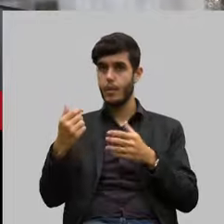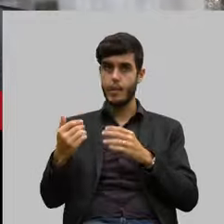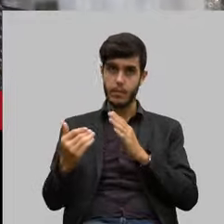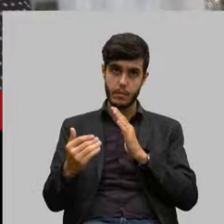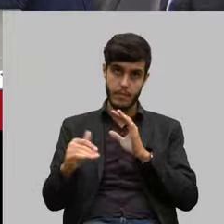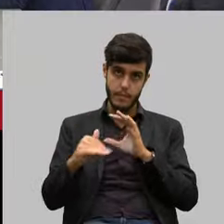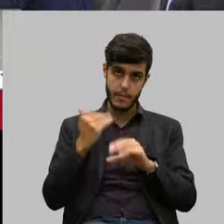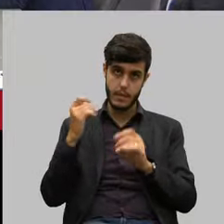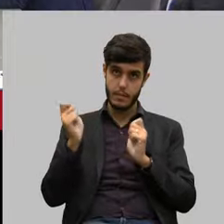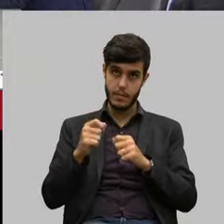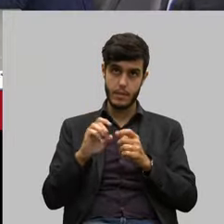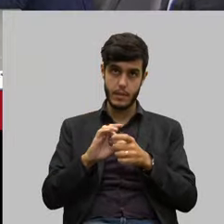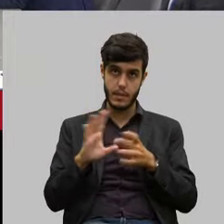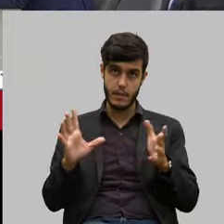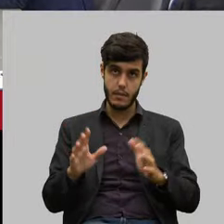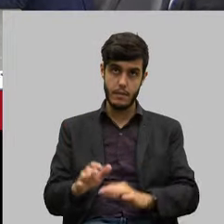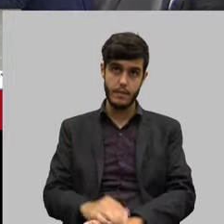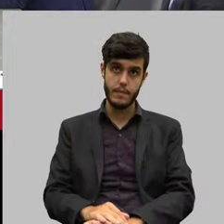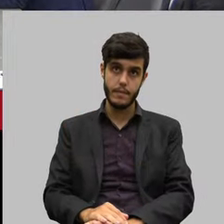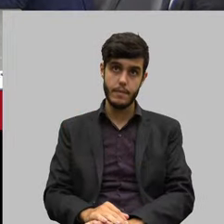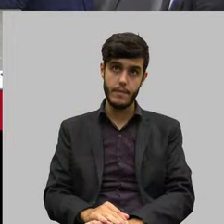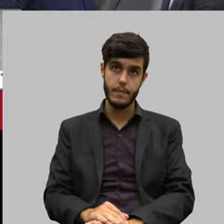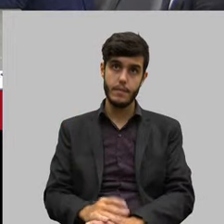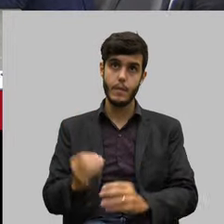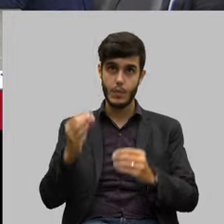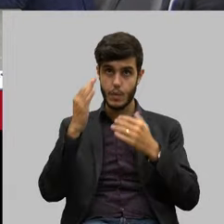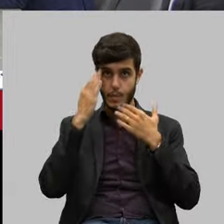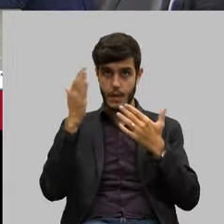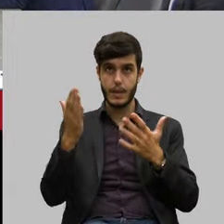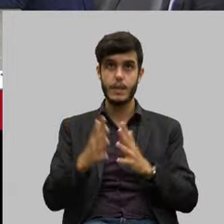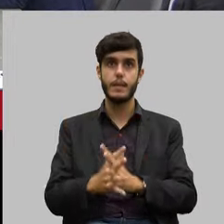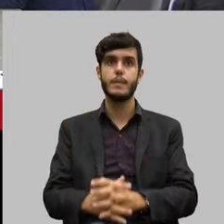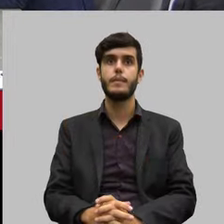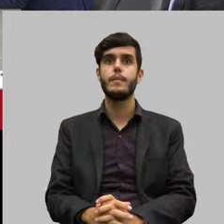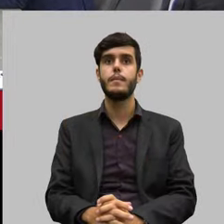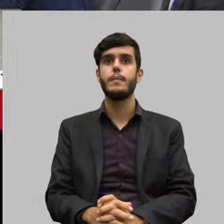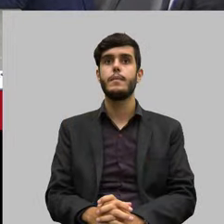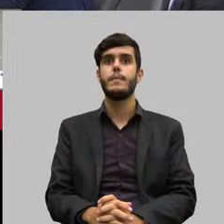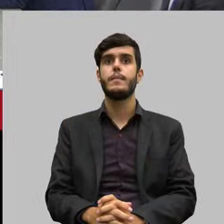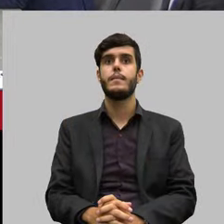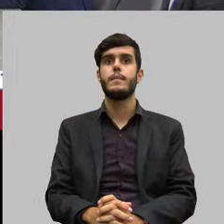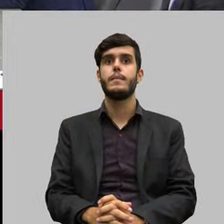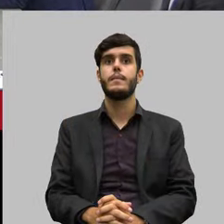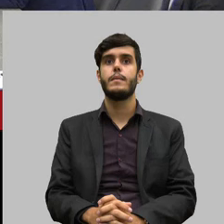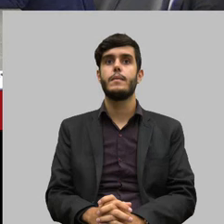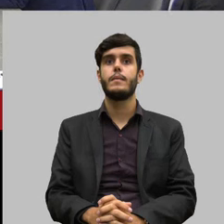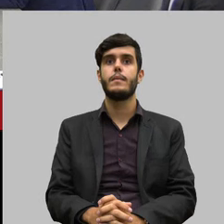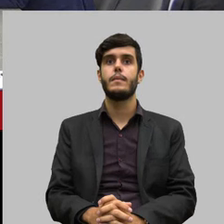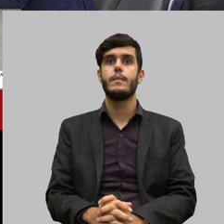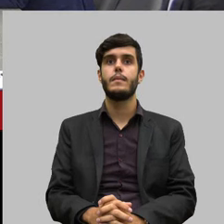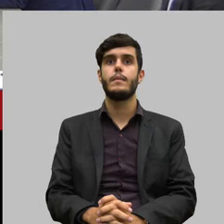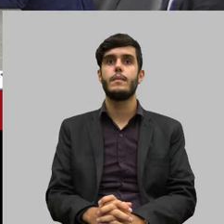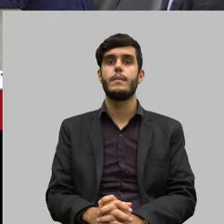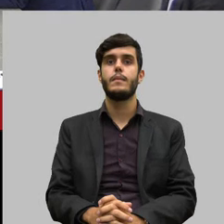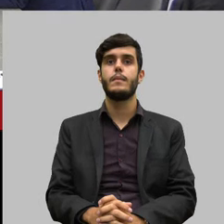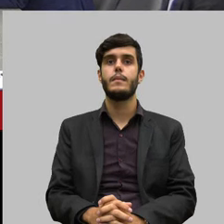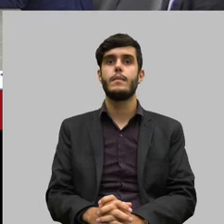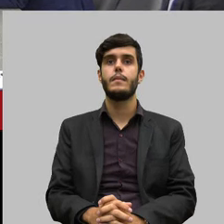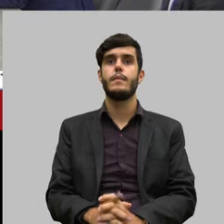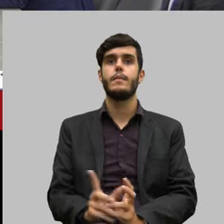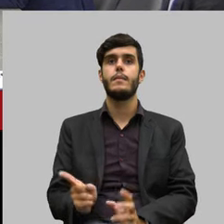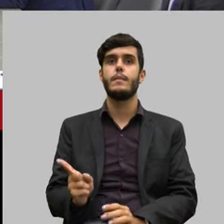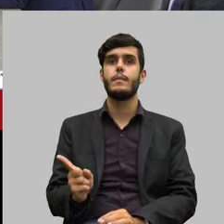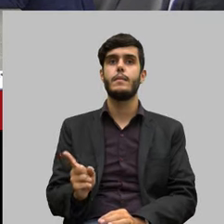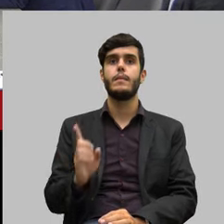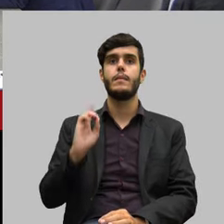que for isso muito obrigada para réplica deputada beati Cerqueira